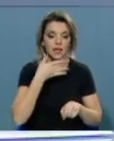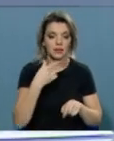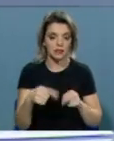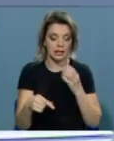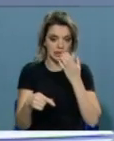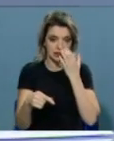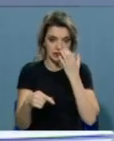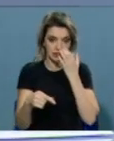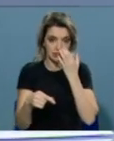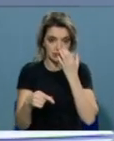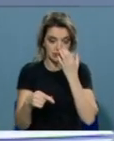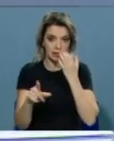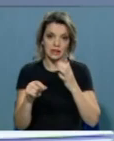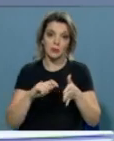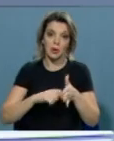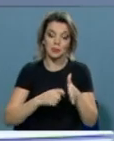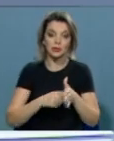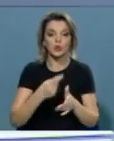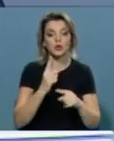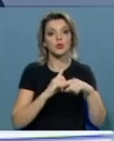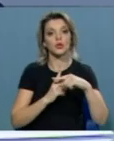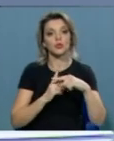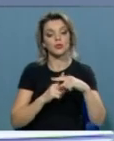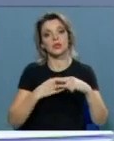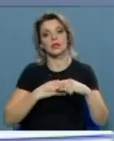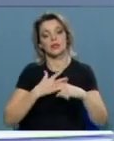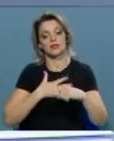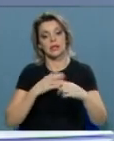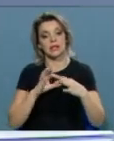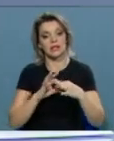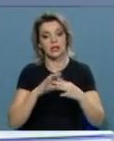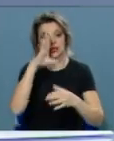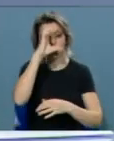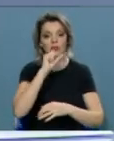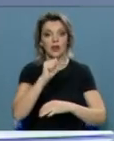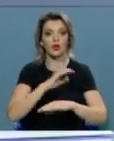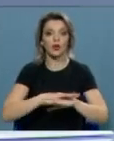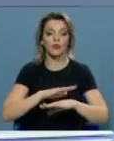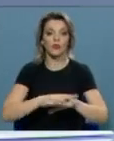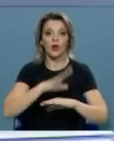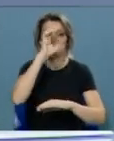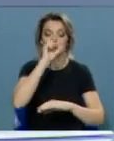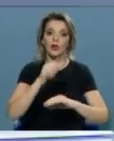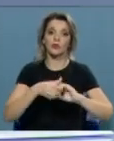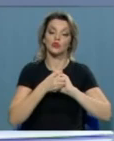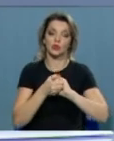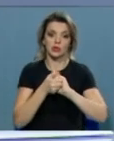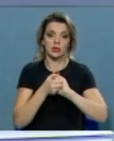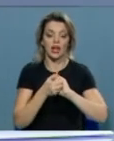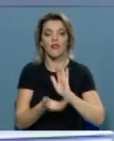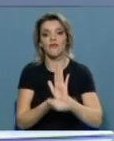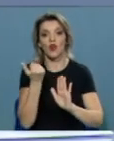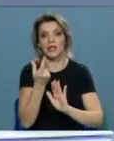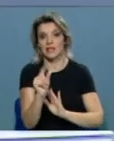e pressionar de uma forma positiva entre aspas representam assunto o estado para que o estado seja solidário e não os lá